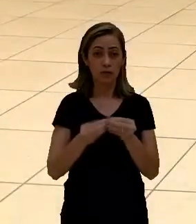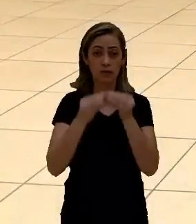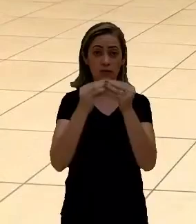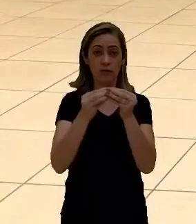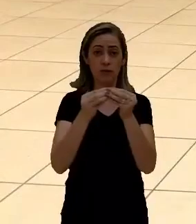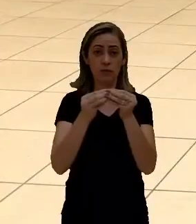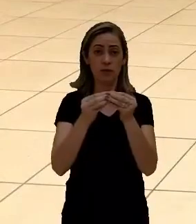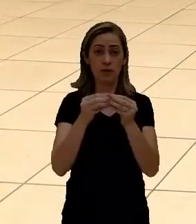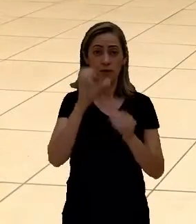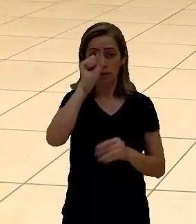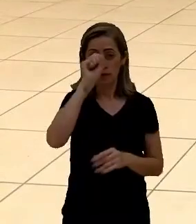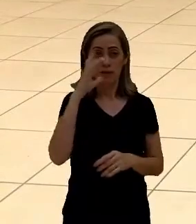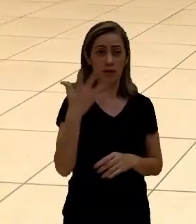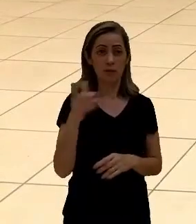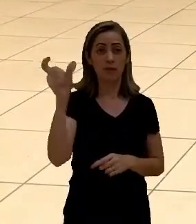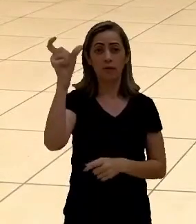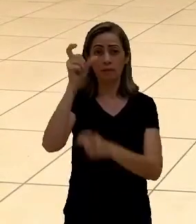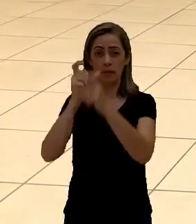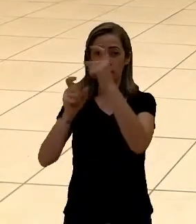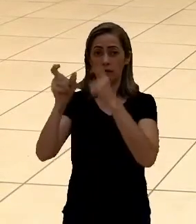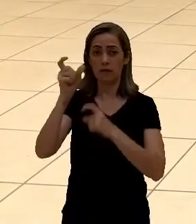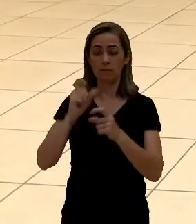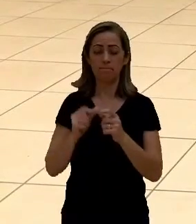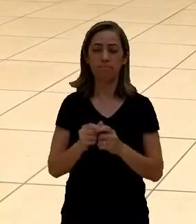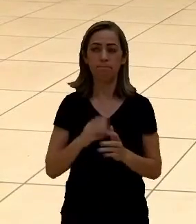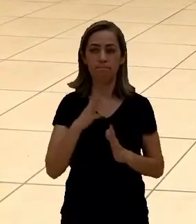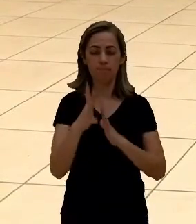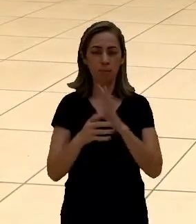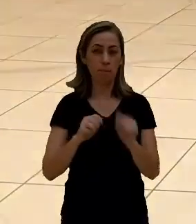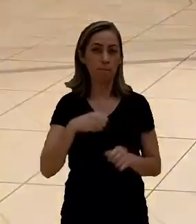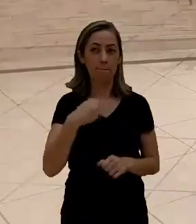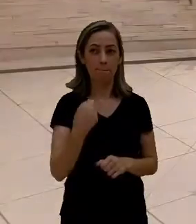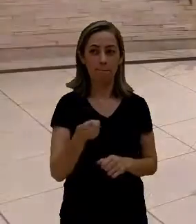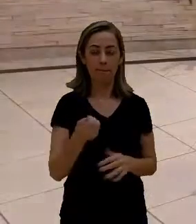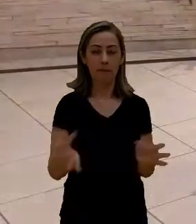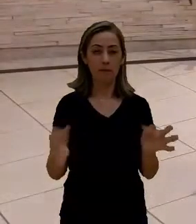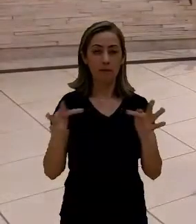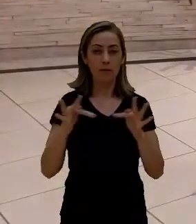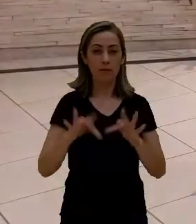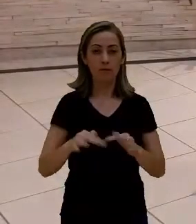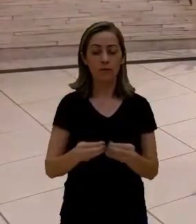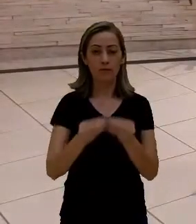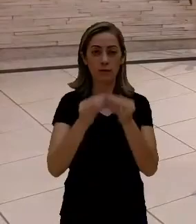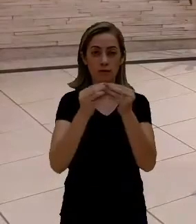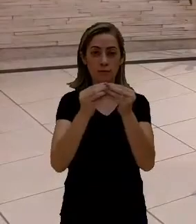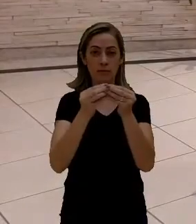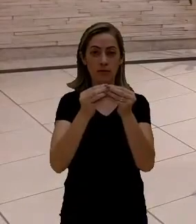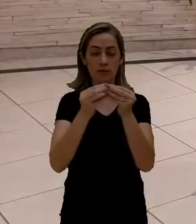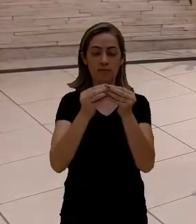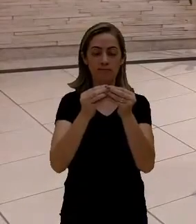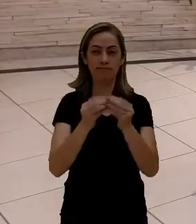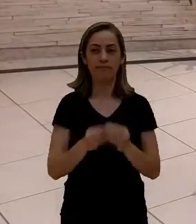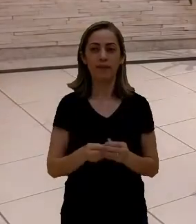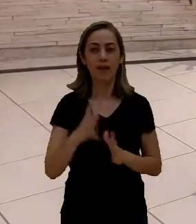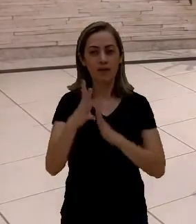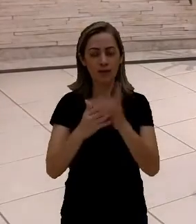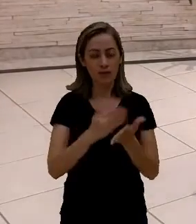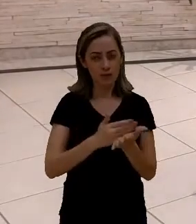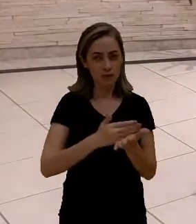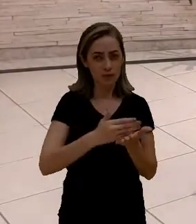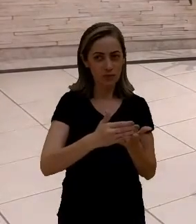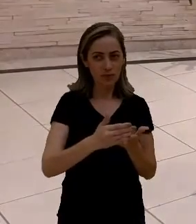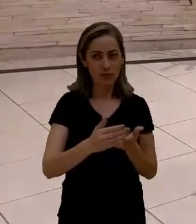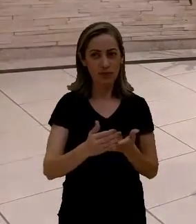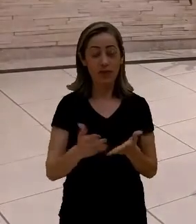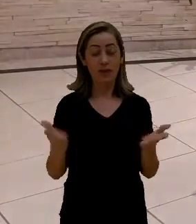celebraram a palavra falando agora sobre o final da missa como fomos lá desde o comecinho passamos na comunhão agora a gente falando dos